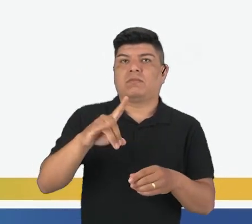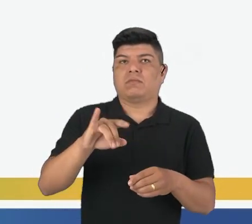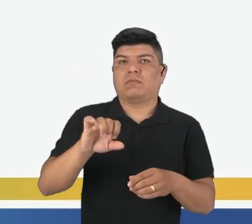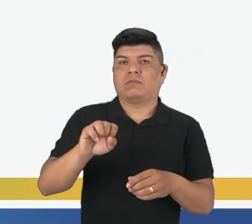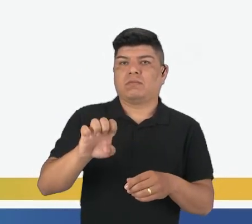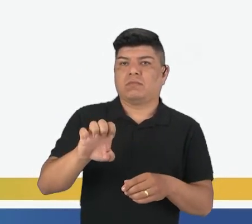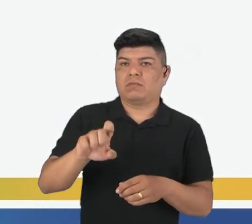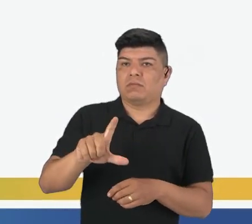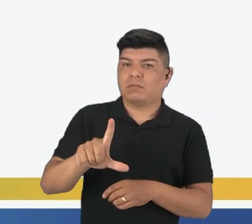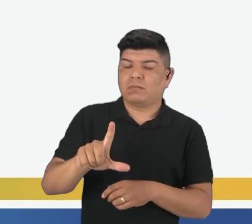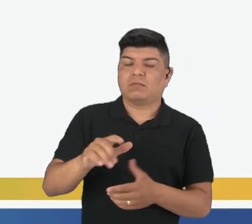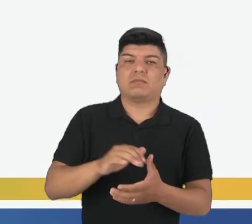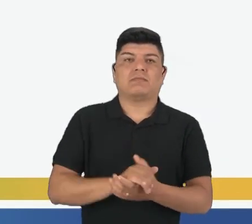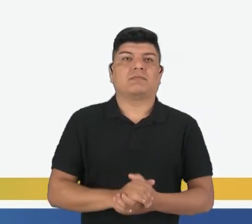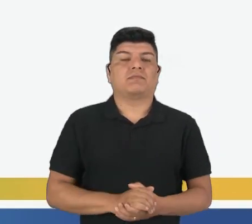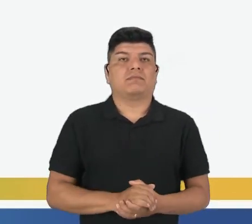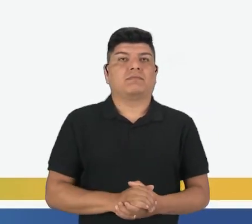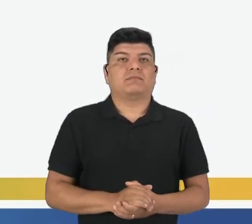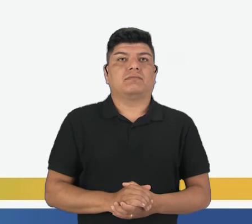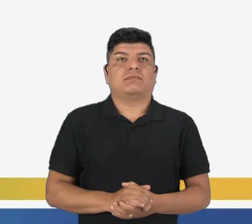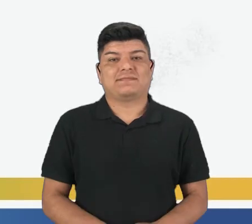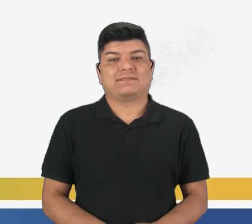de energia.